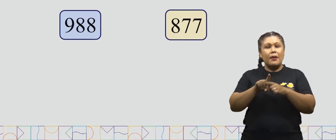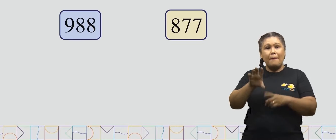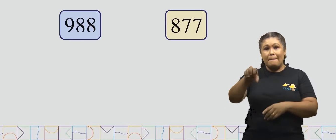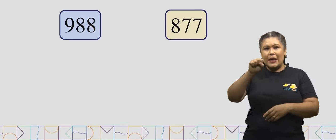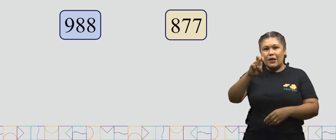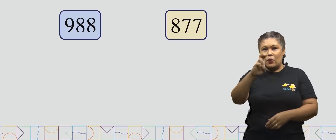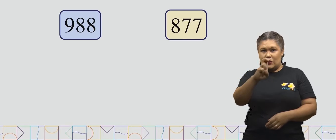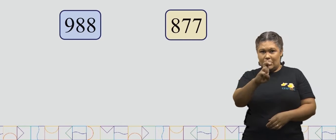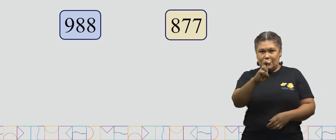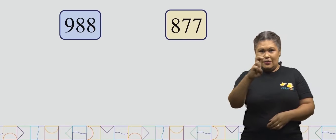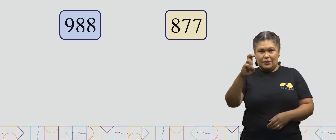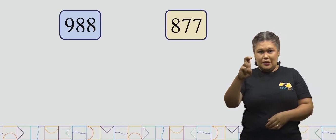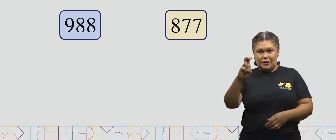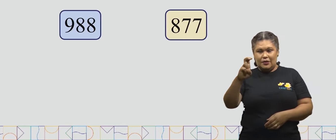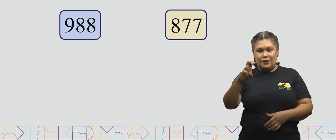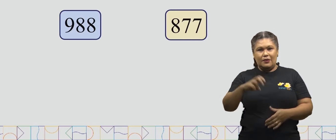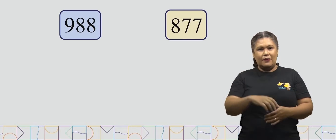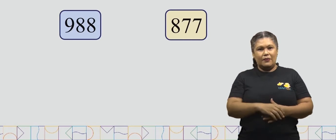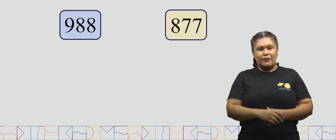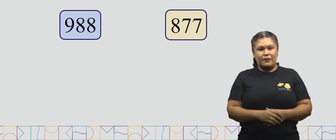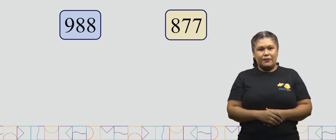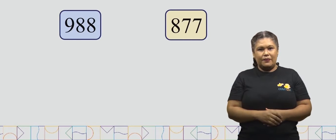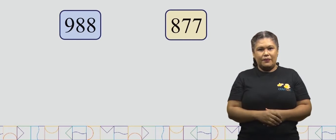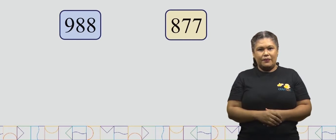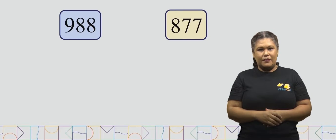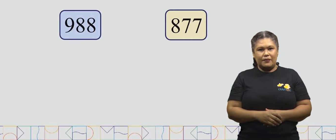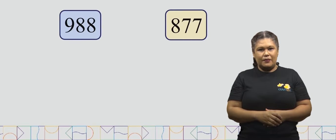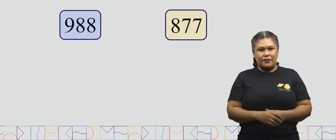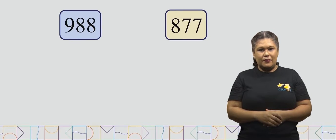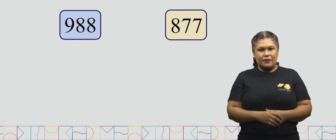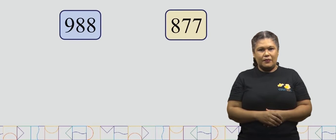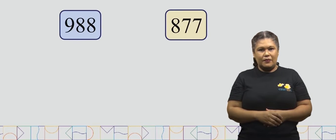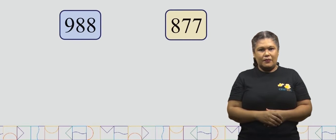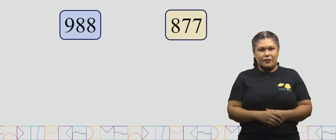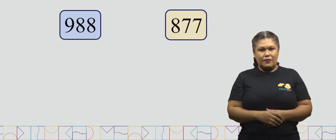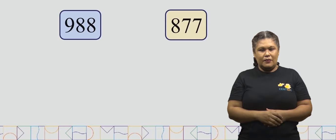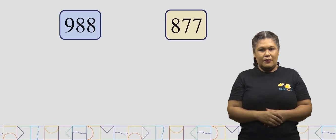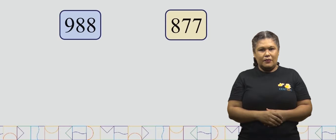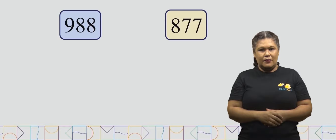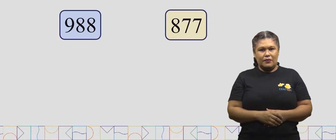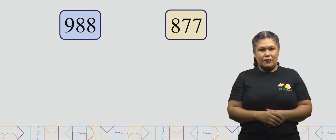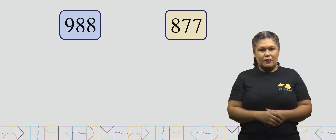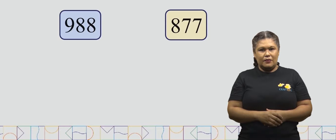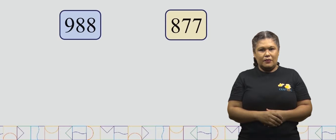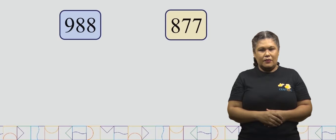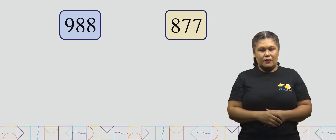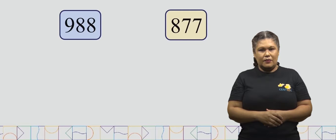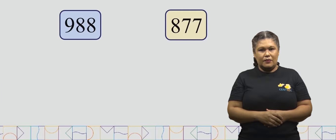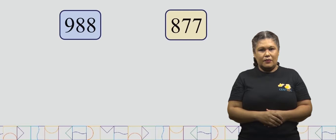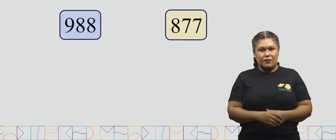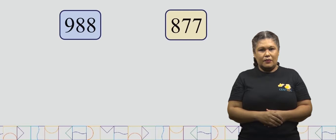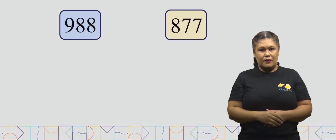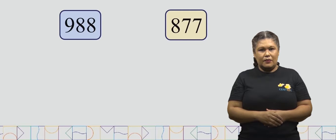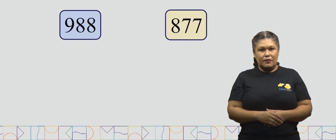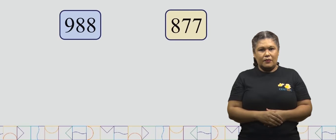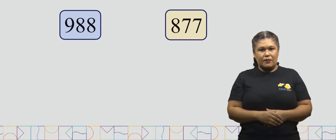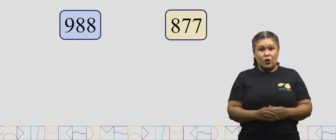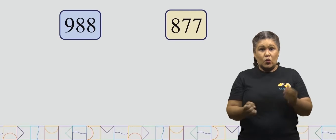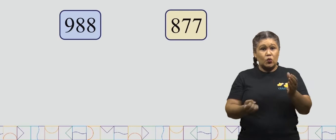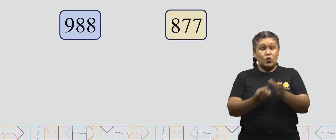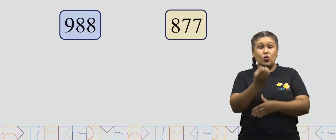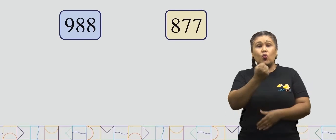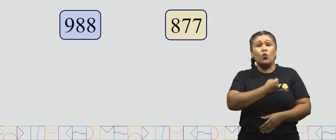5, mas tem mais um número 5 aí. Vamos utilizá-lo também. Então, nós